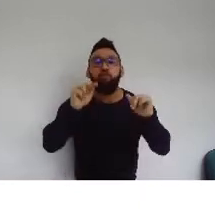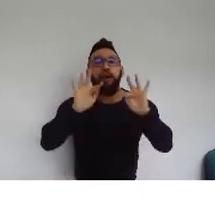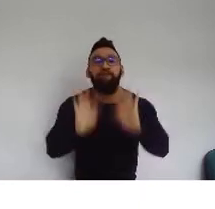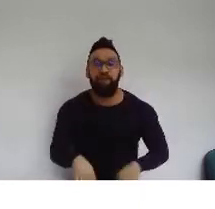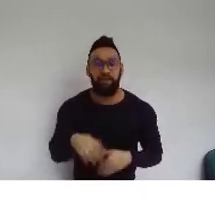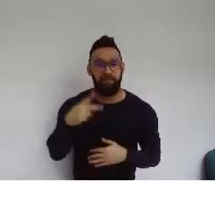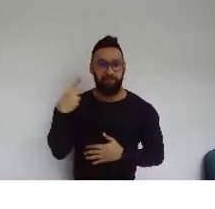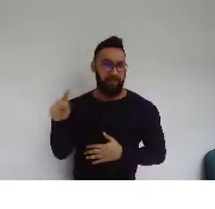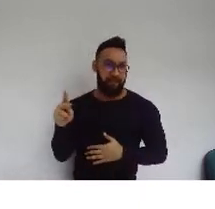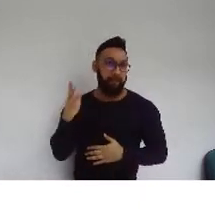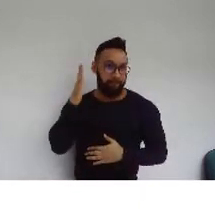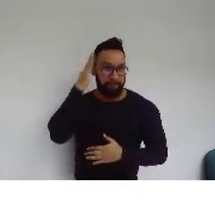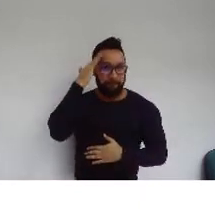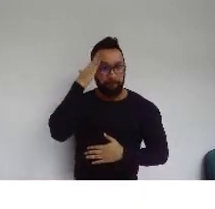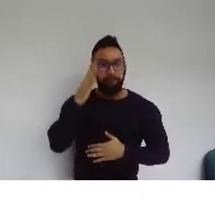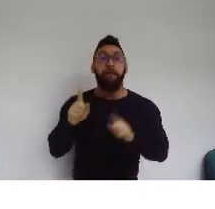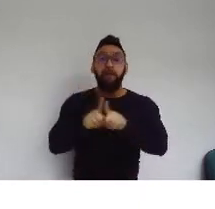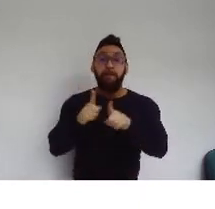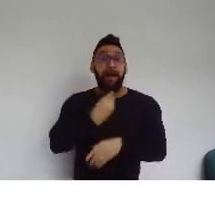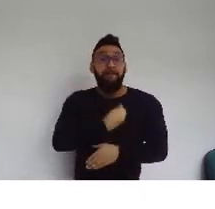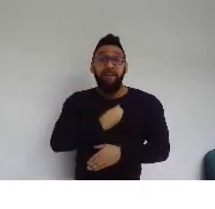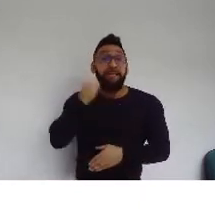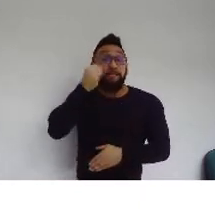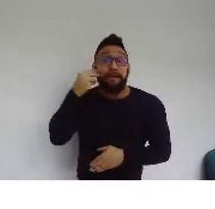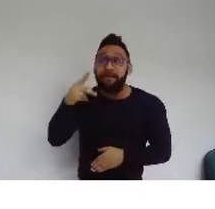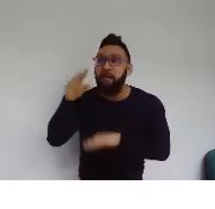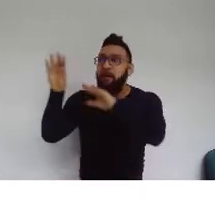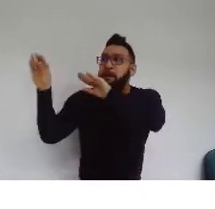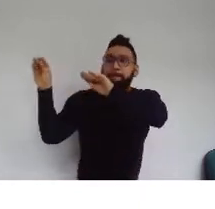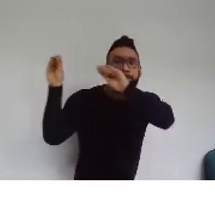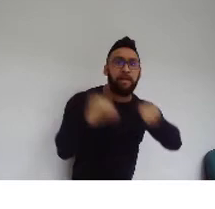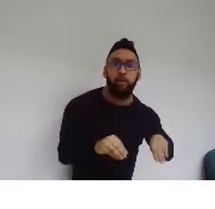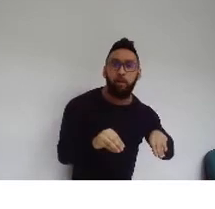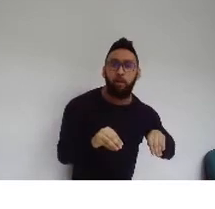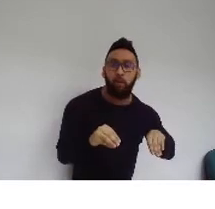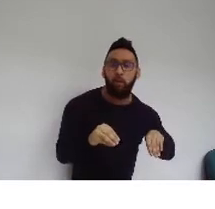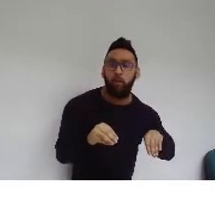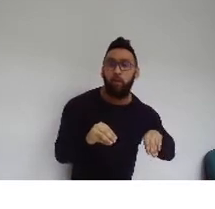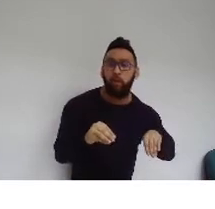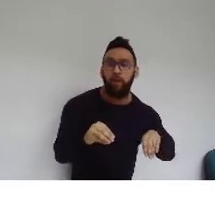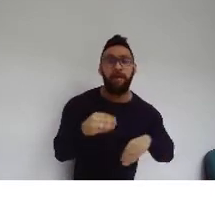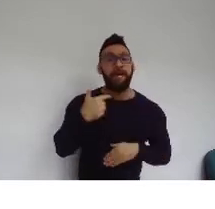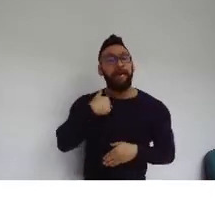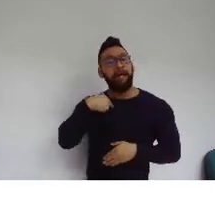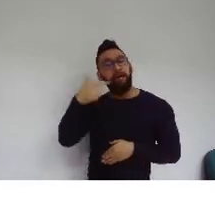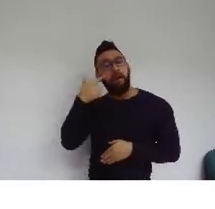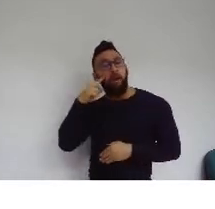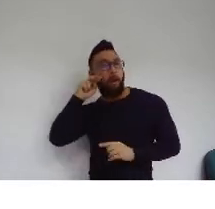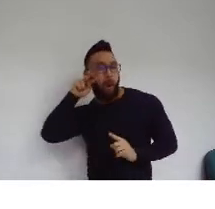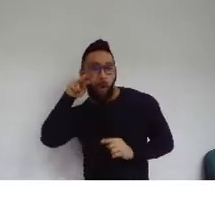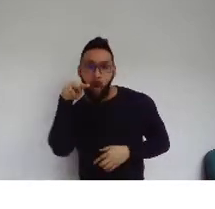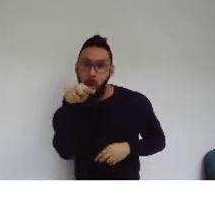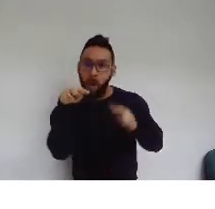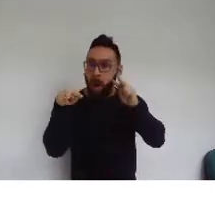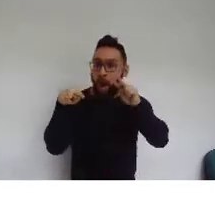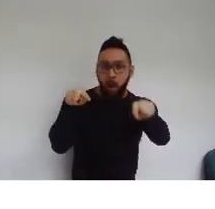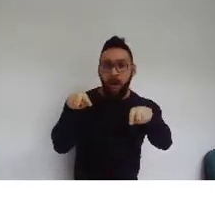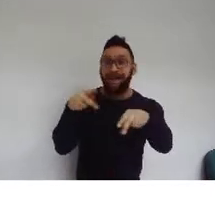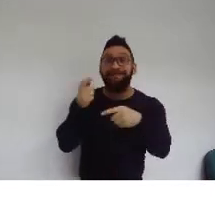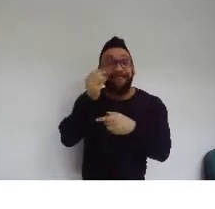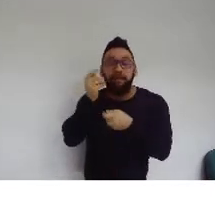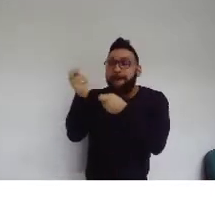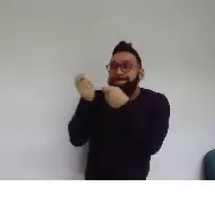de um migrante. João dá tratos à bola ao trazer outros